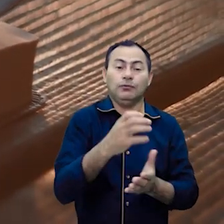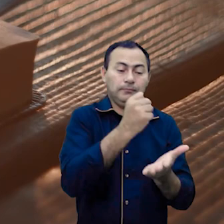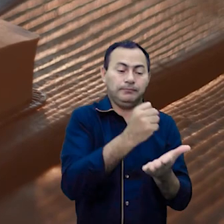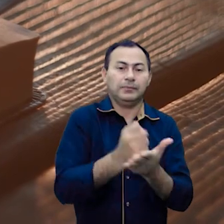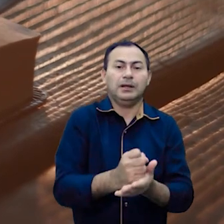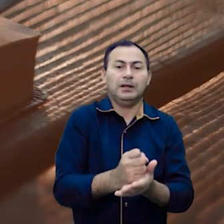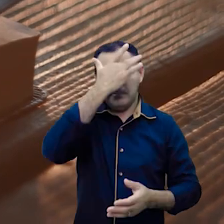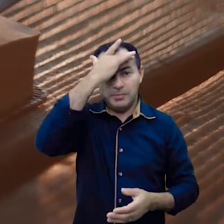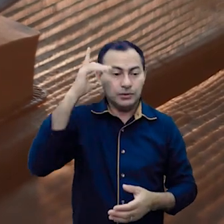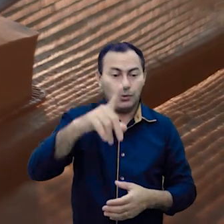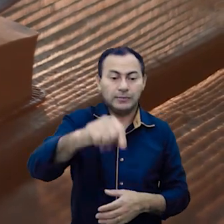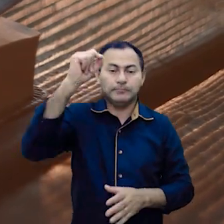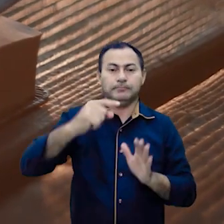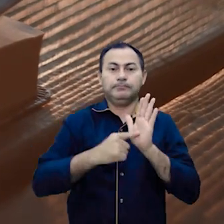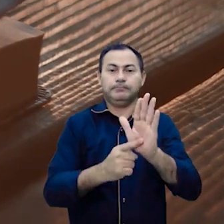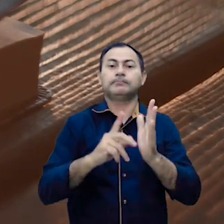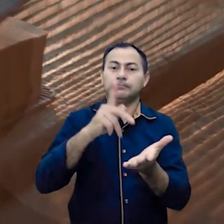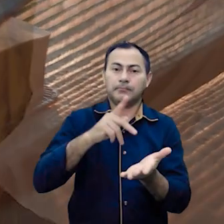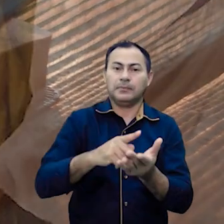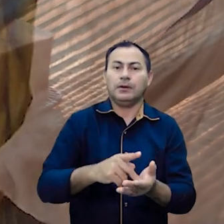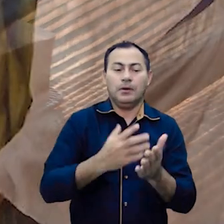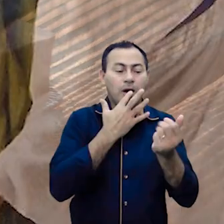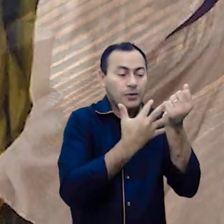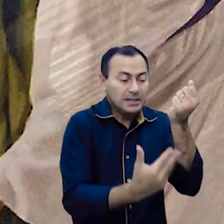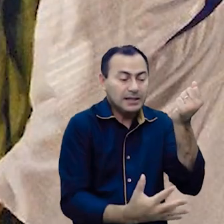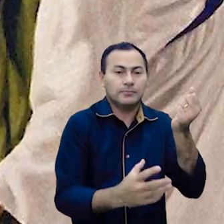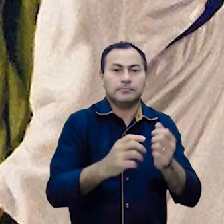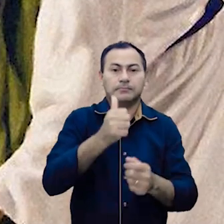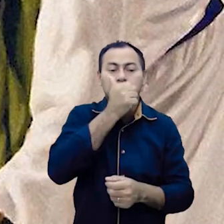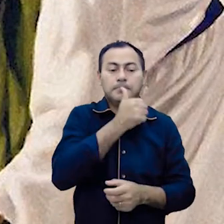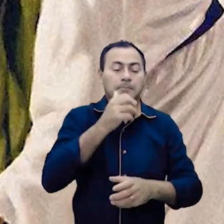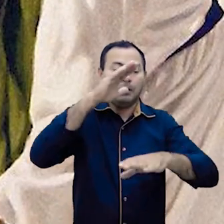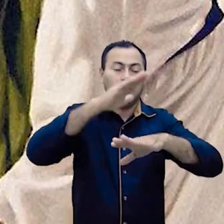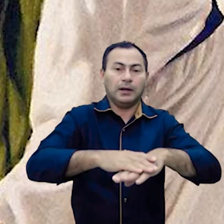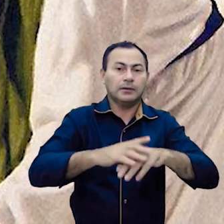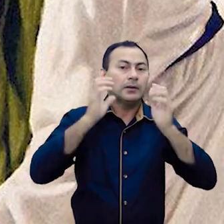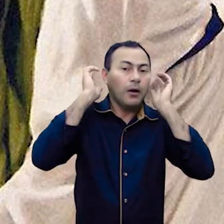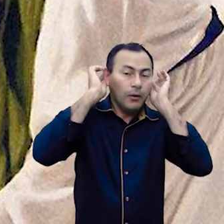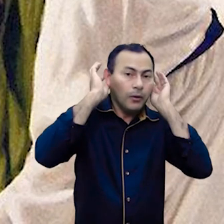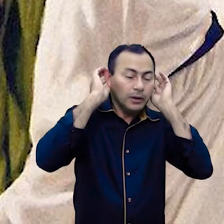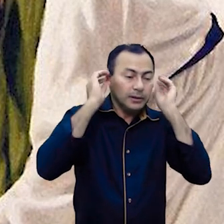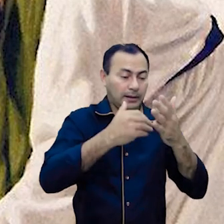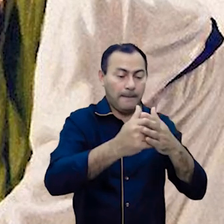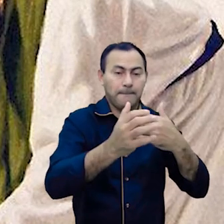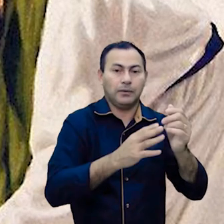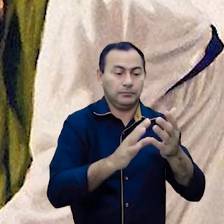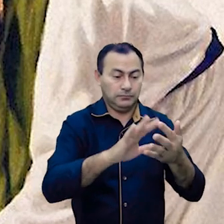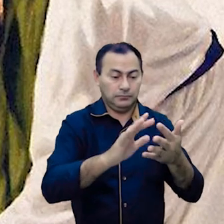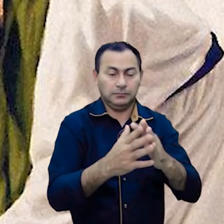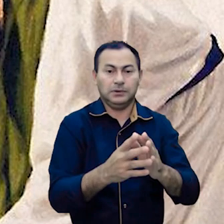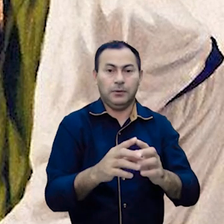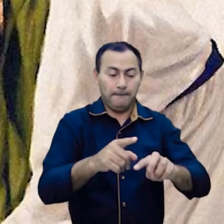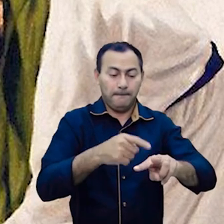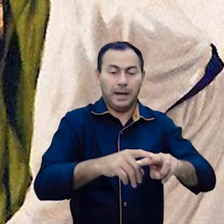esse sacerdotes foram homens ungidos e para ilustrar esse fato o sangue do sacrifício era colocado nas orelhas nas mãos